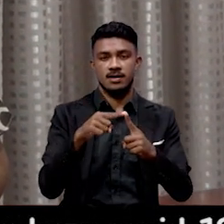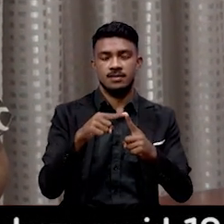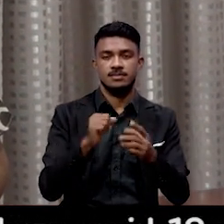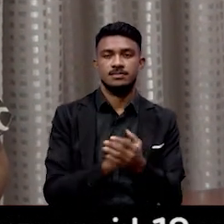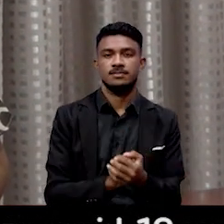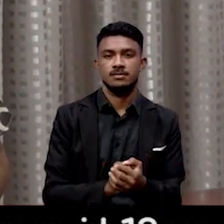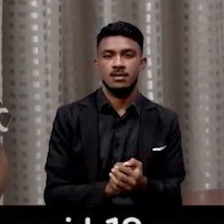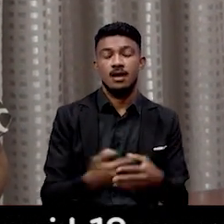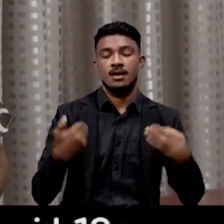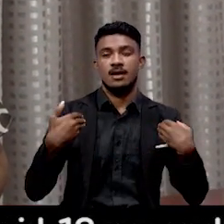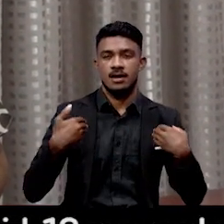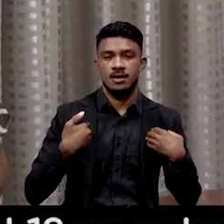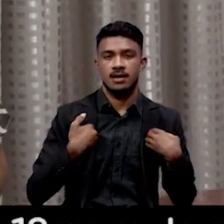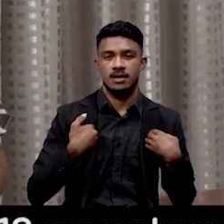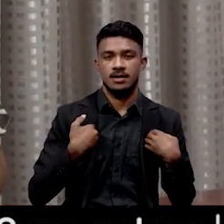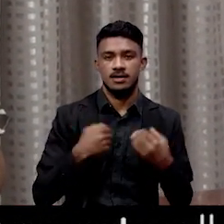iha